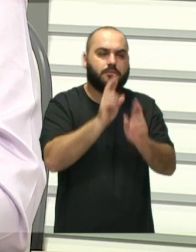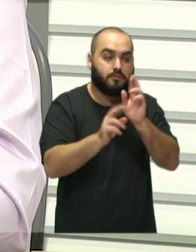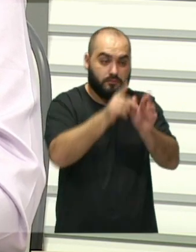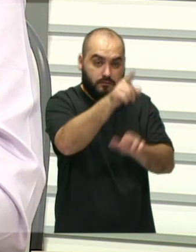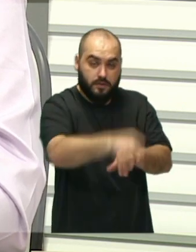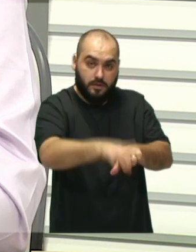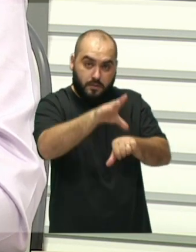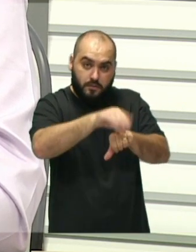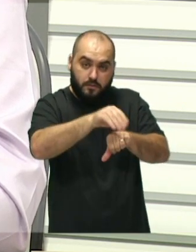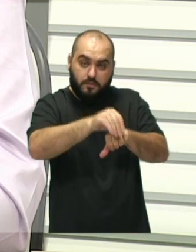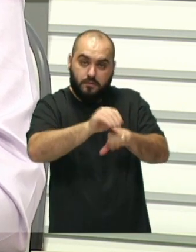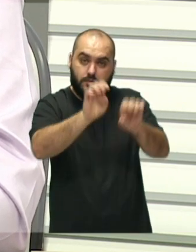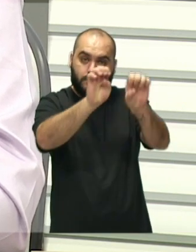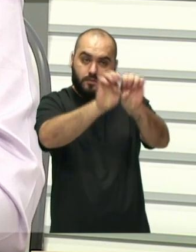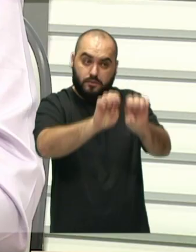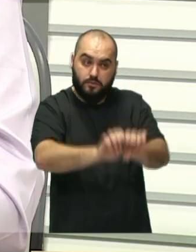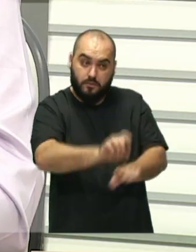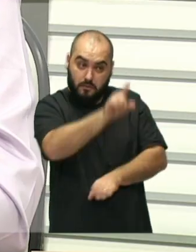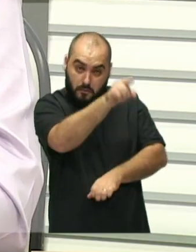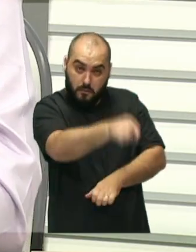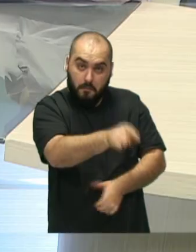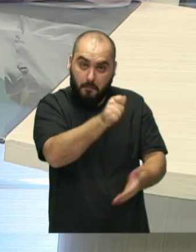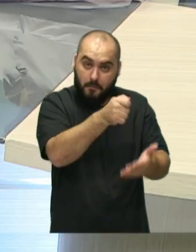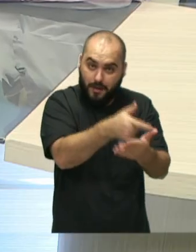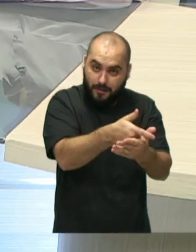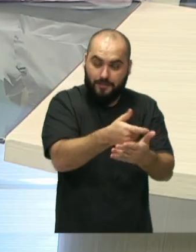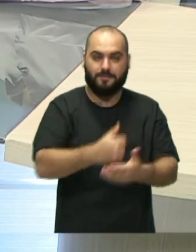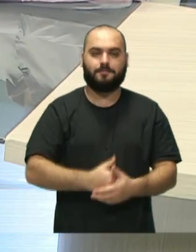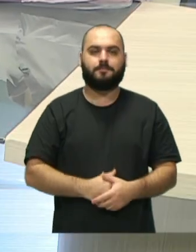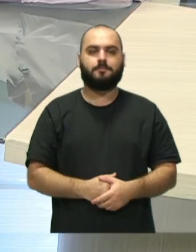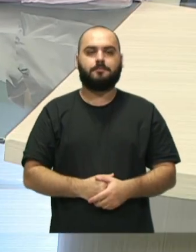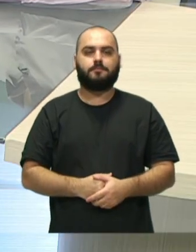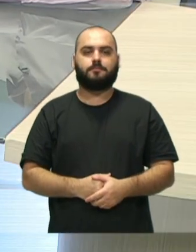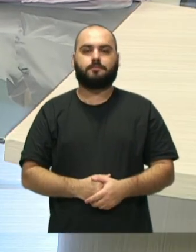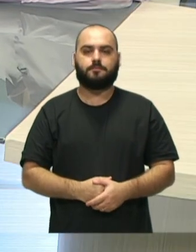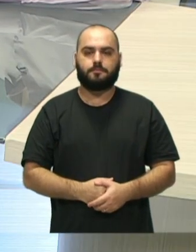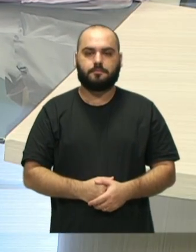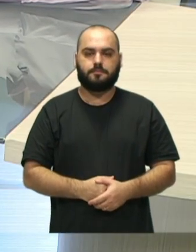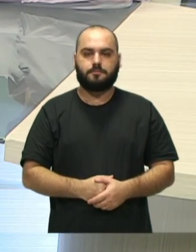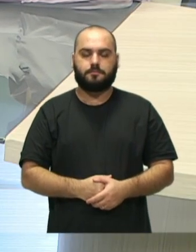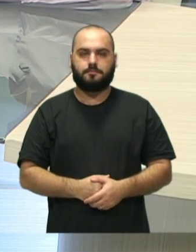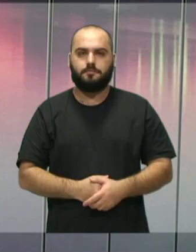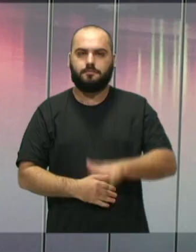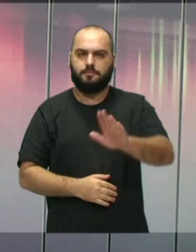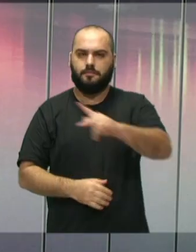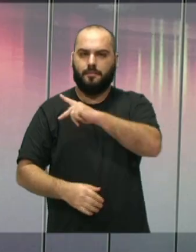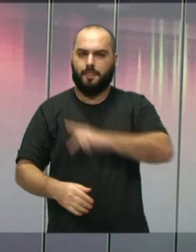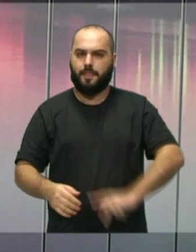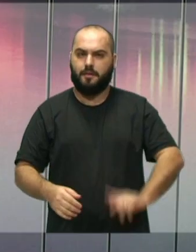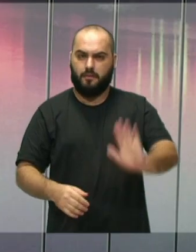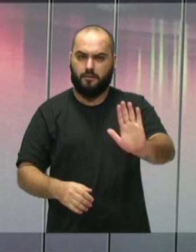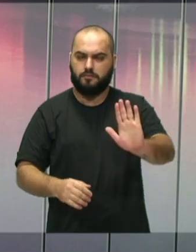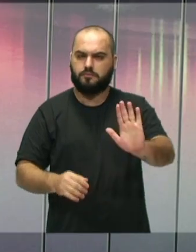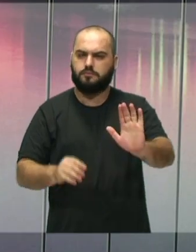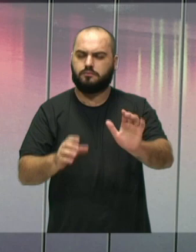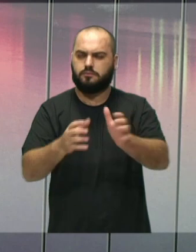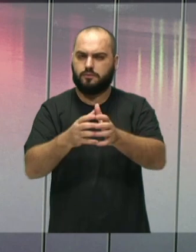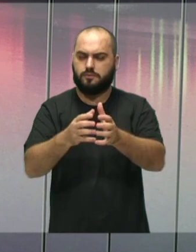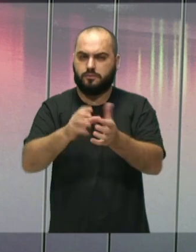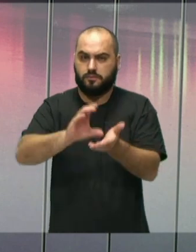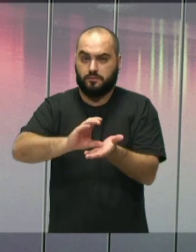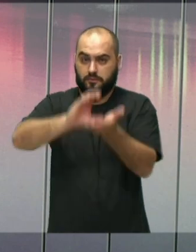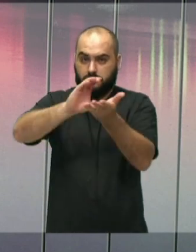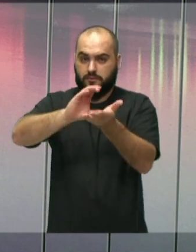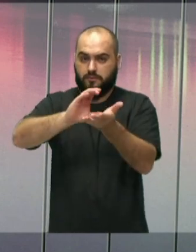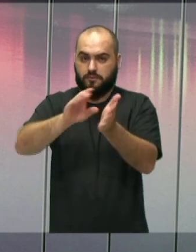dessa estrutura que é paga por você o contribuinte apresente um começar a esclarecendo uma questão sobre comissão técnica uma